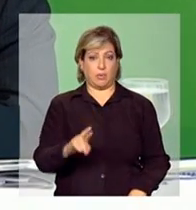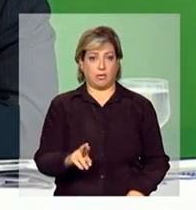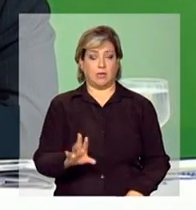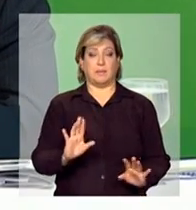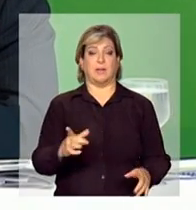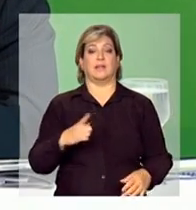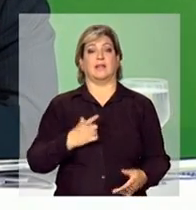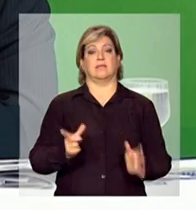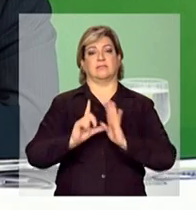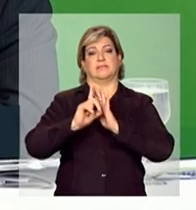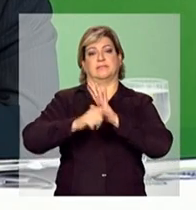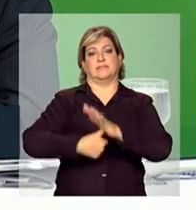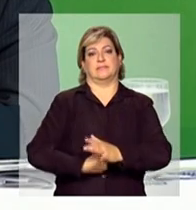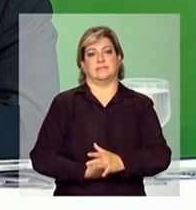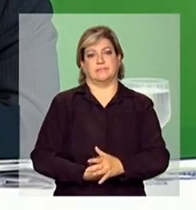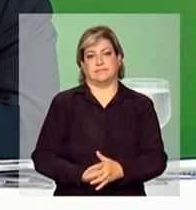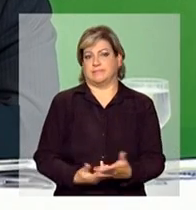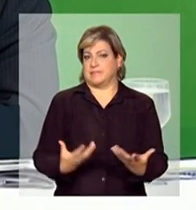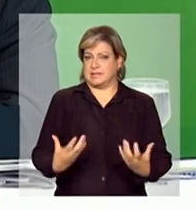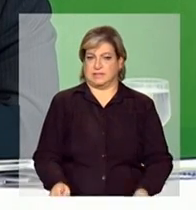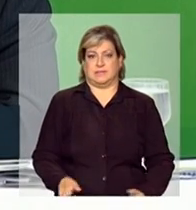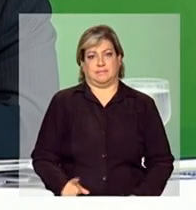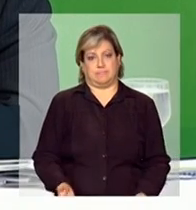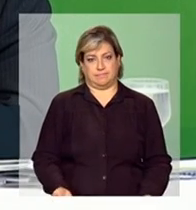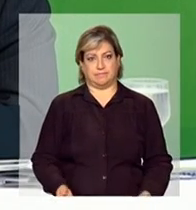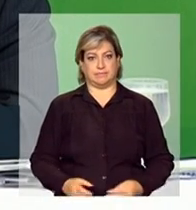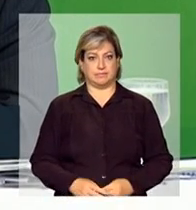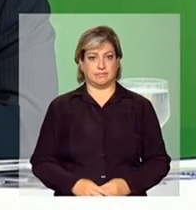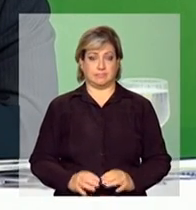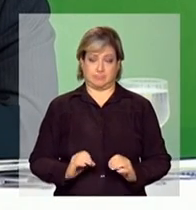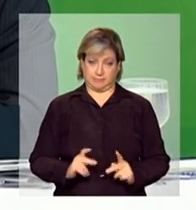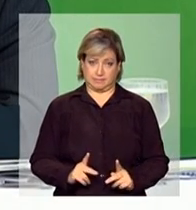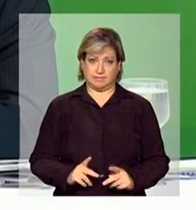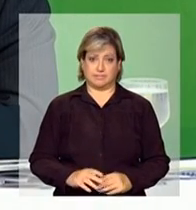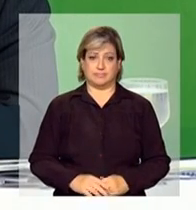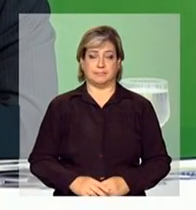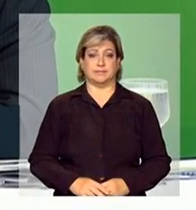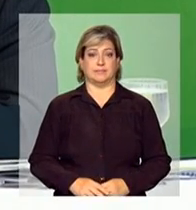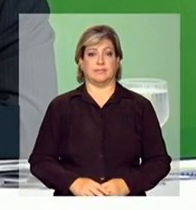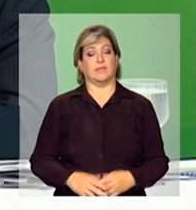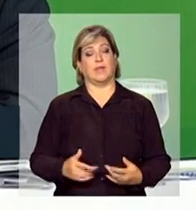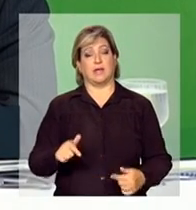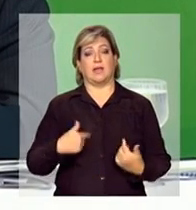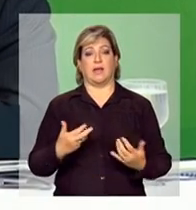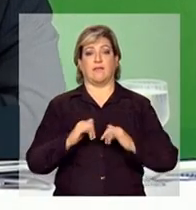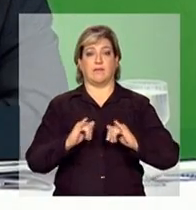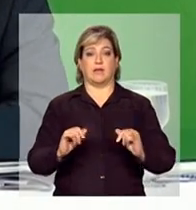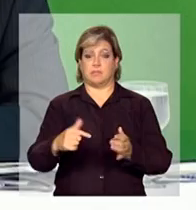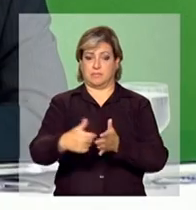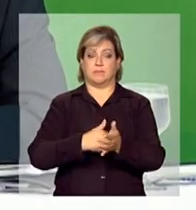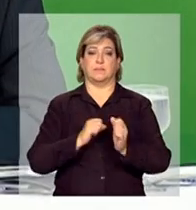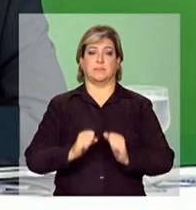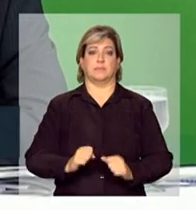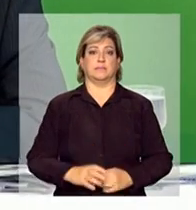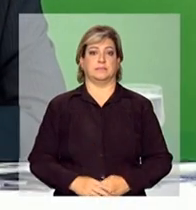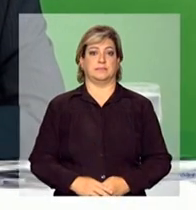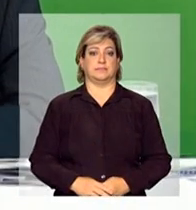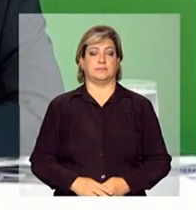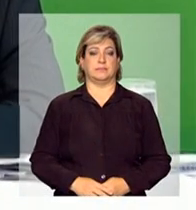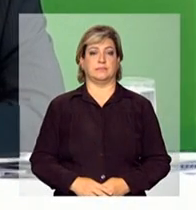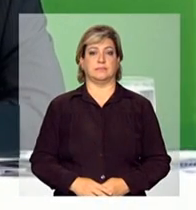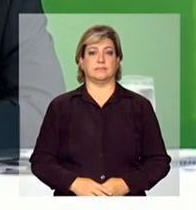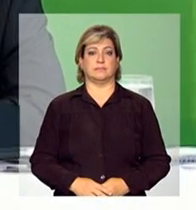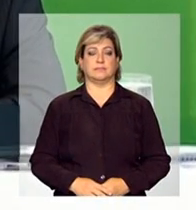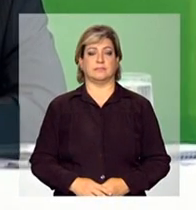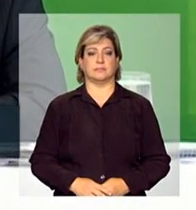defasagem eh inaceitável Tá certo então era isso que a gente queria falar perguntas e